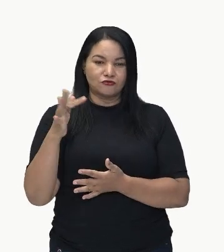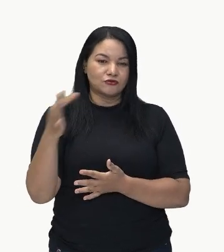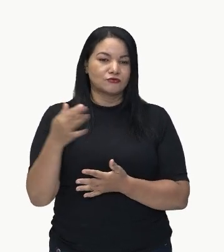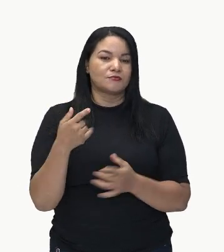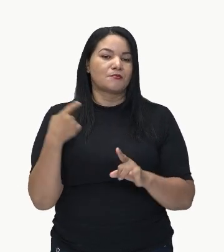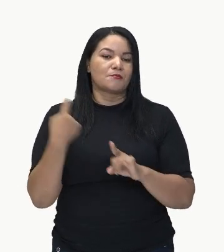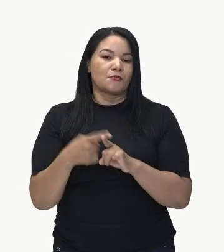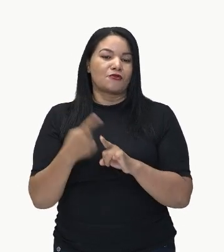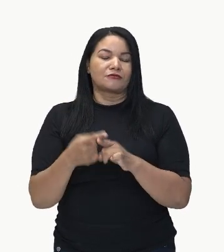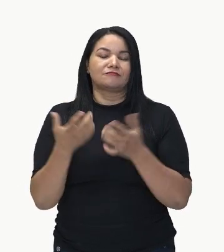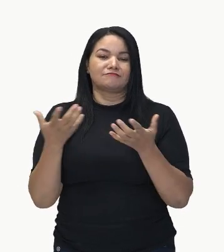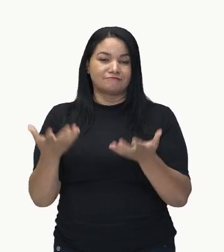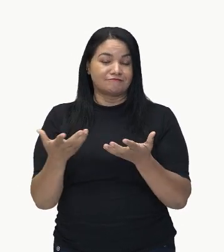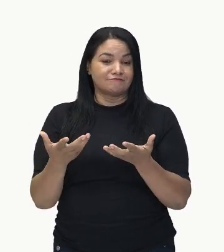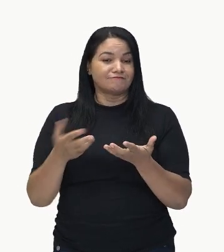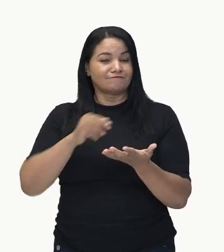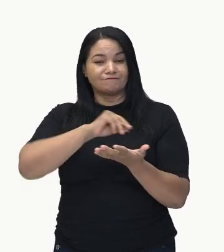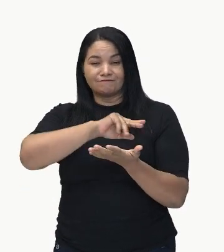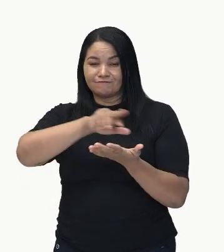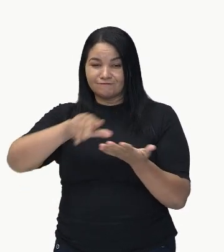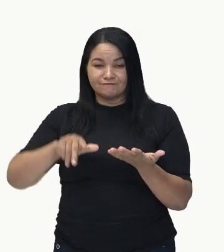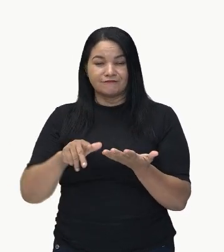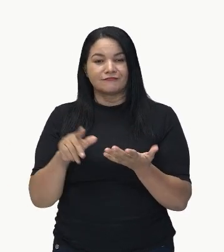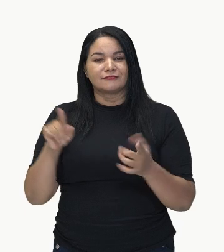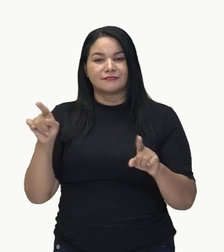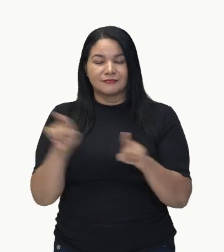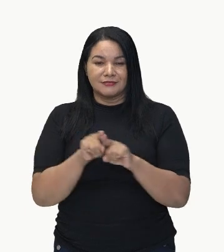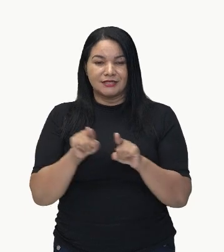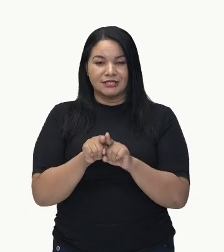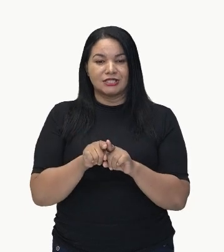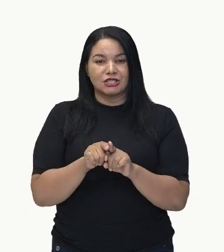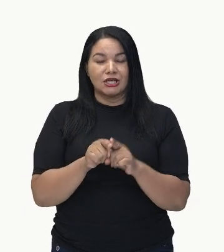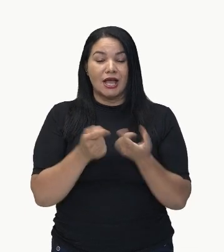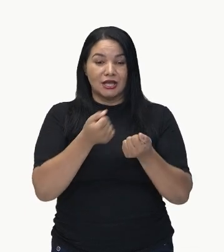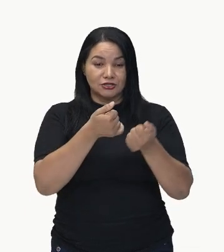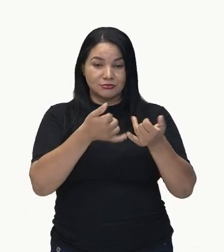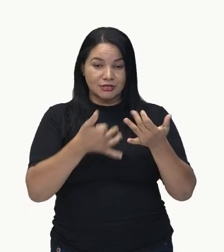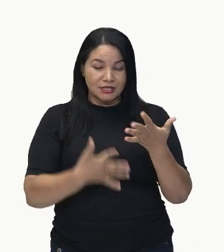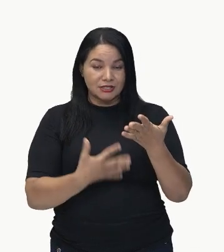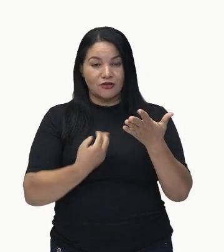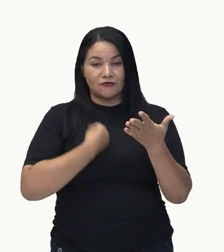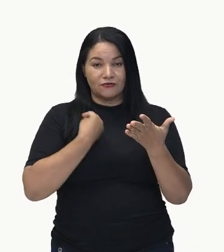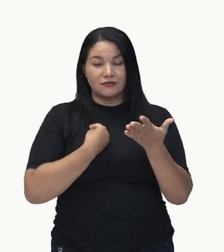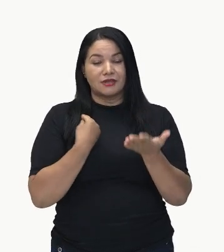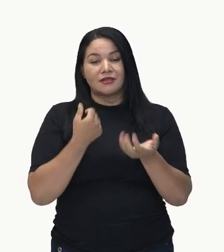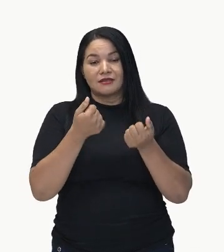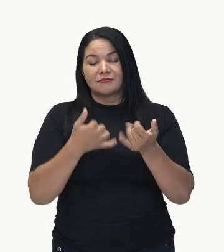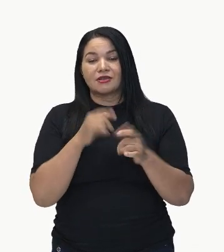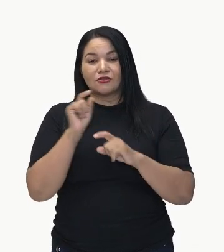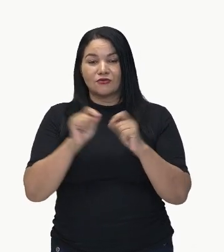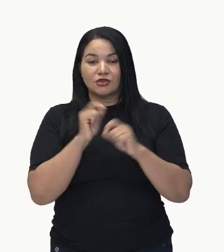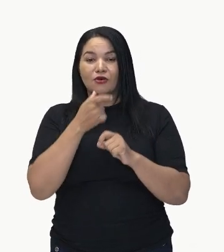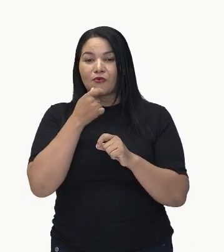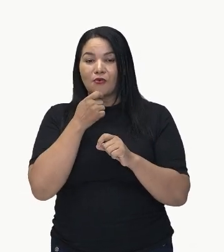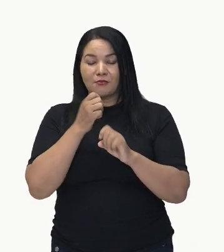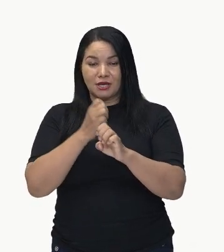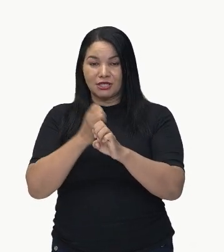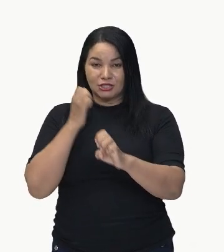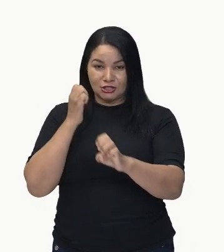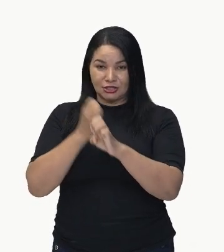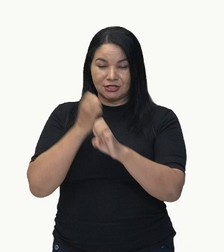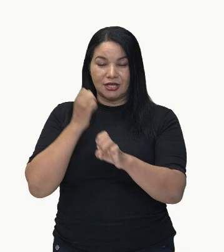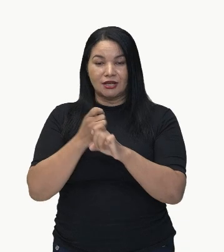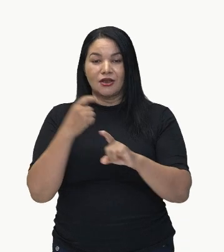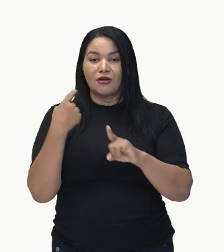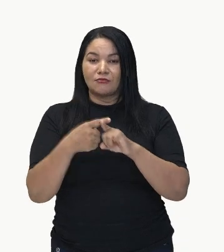é o Álvaro de Campos. Para vocês terem uma ideia, a biografia de Álvaro de Campos diz que ele é engenheiro, portanto, realmente é alguém